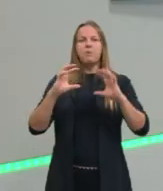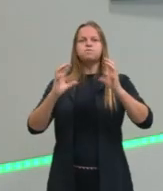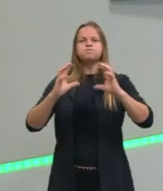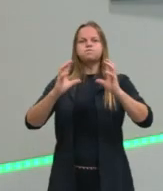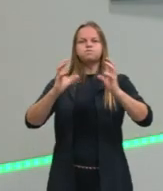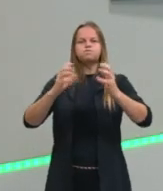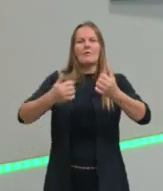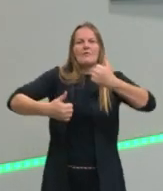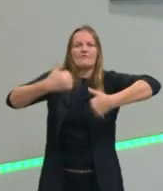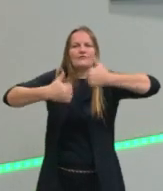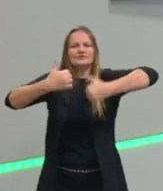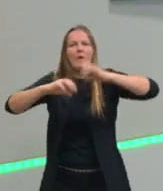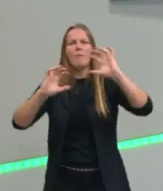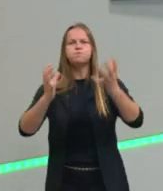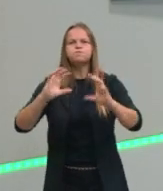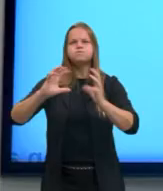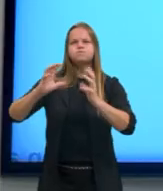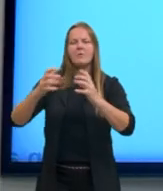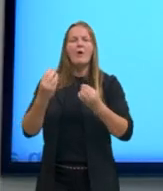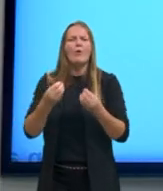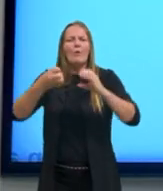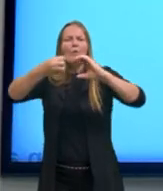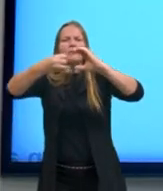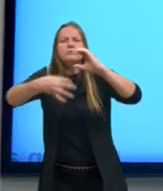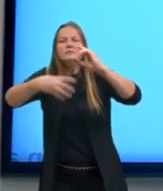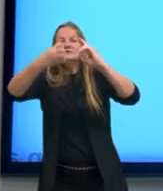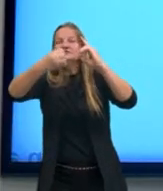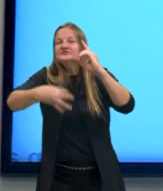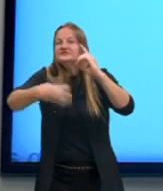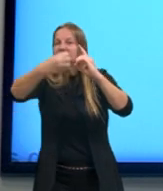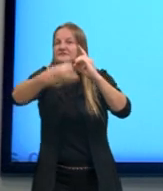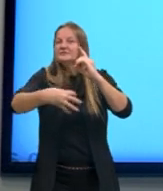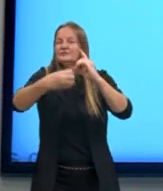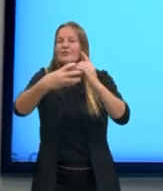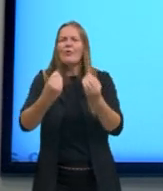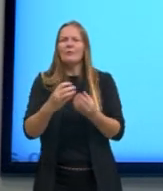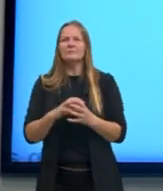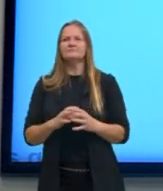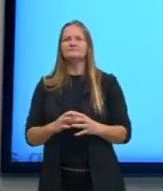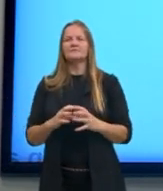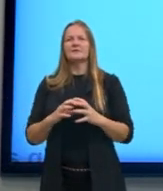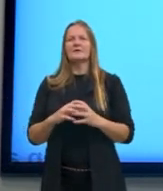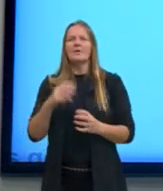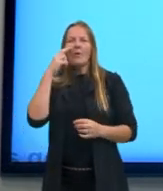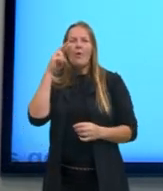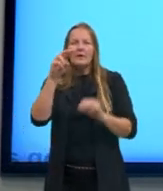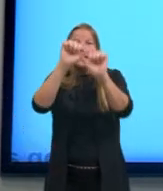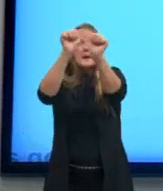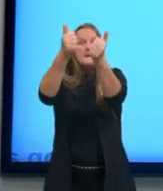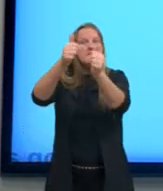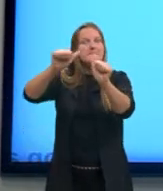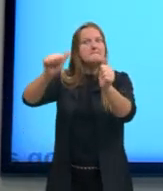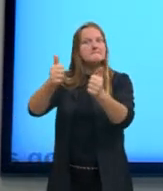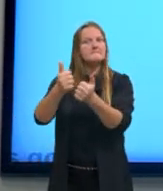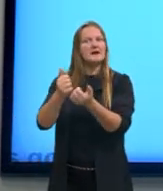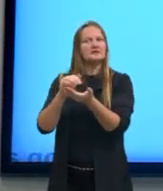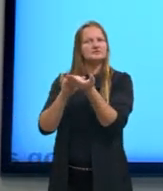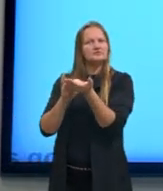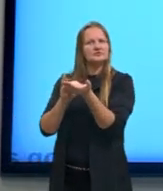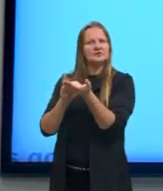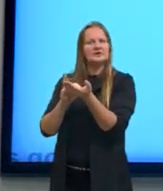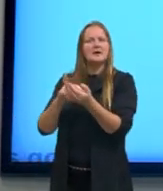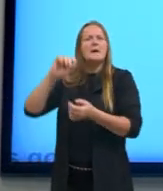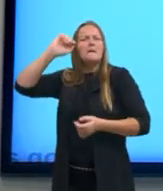bola de futebol como que a gente pode descrever essa bola aqui de futebol a gente vai olhar a imagem primeiro Pode dizer